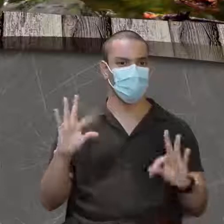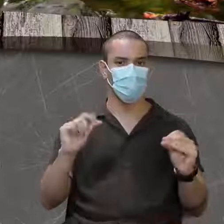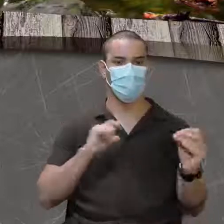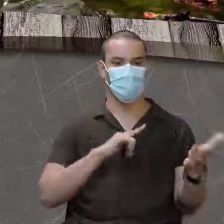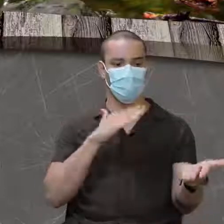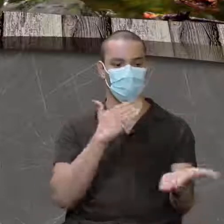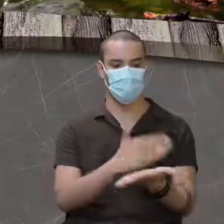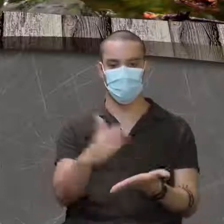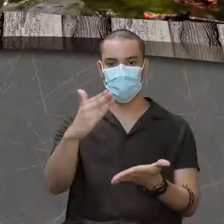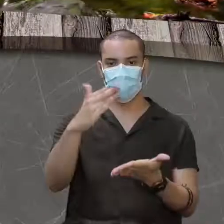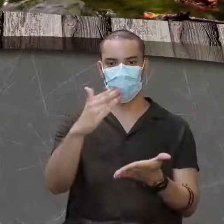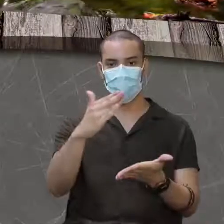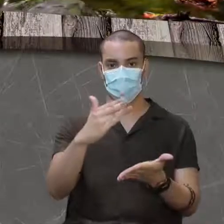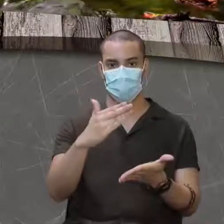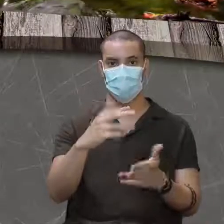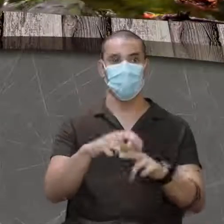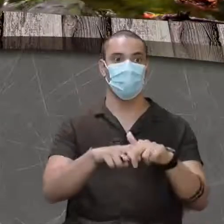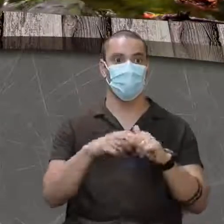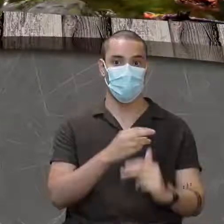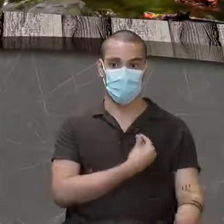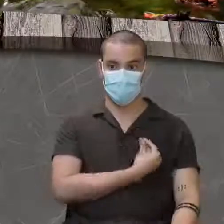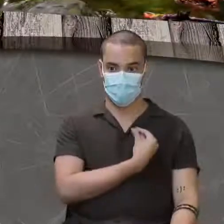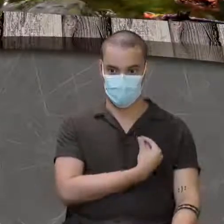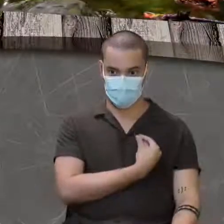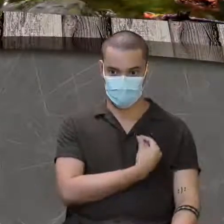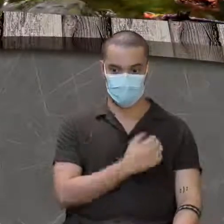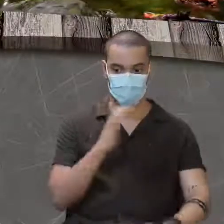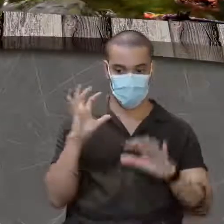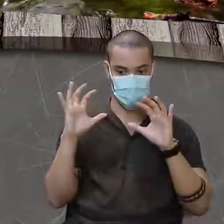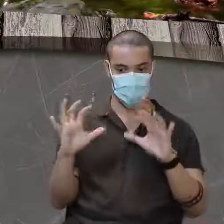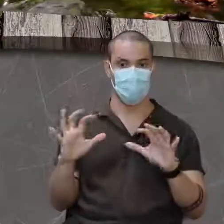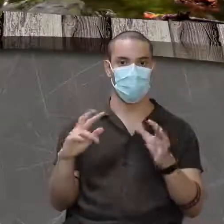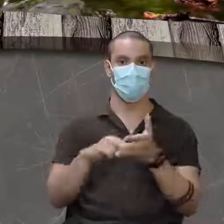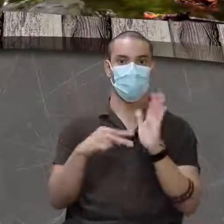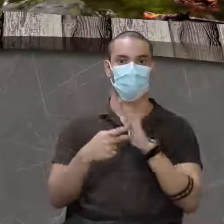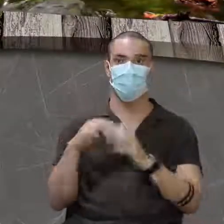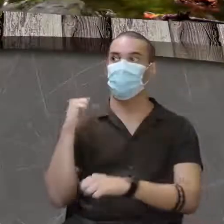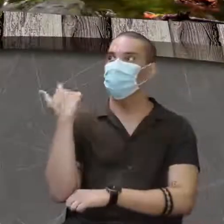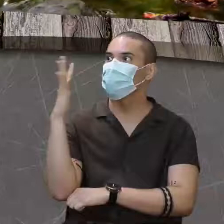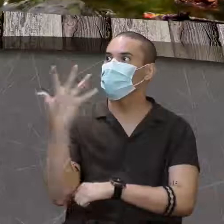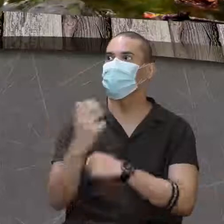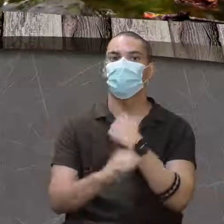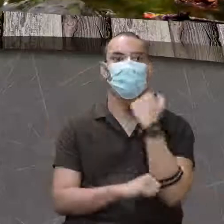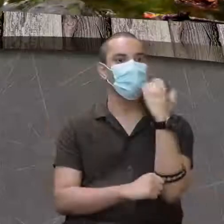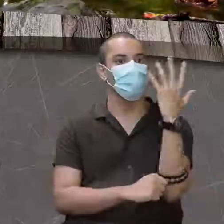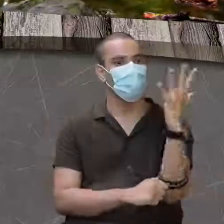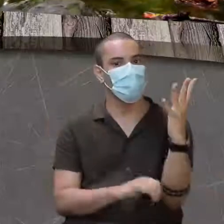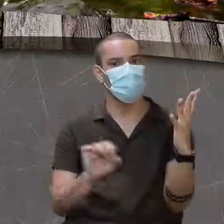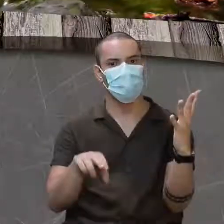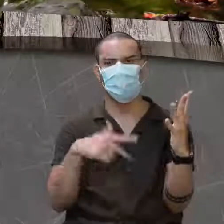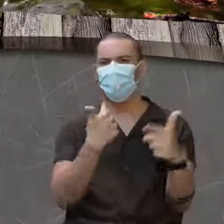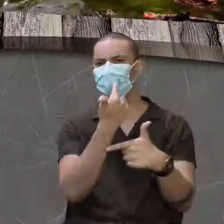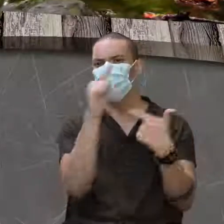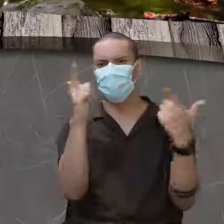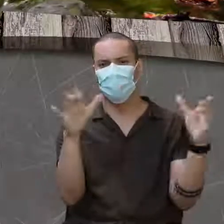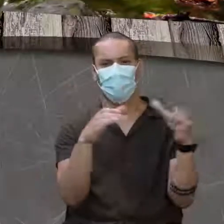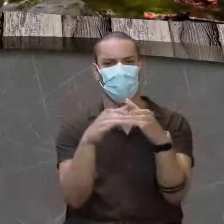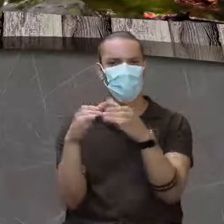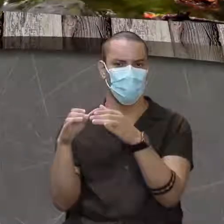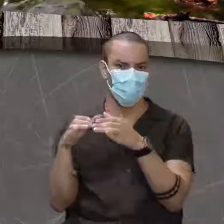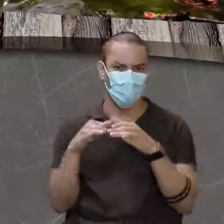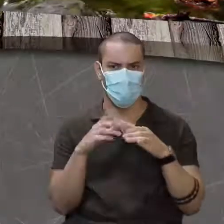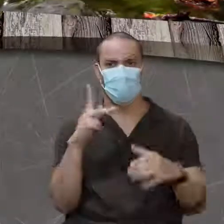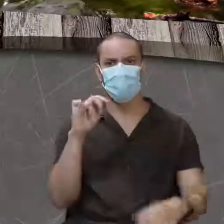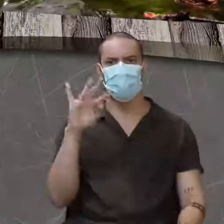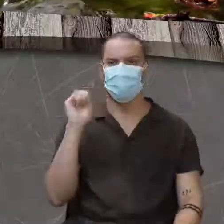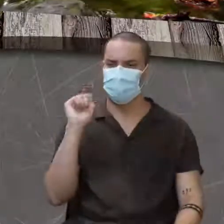de partida. Então, a vida nesse ambiente, essas florestas ou esses outros biomas, né? Pantanal,